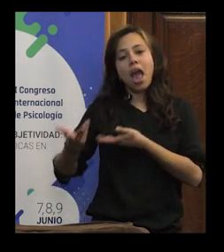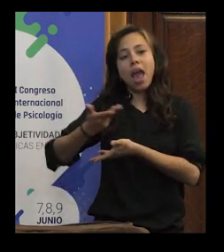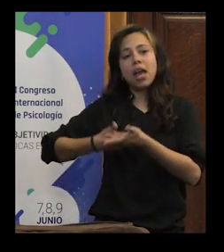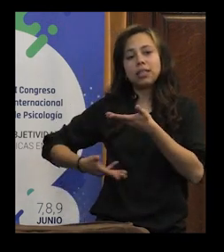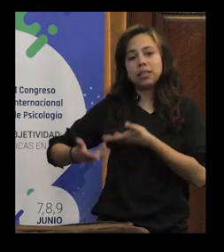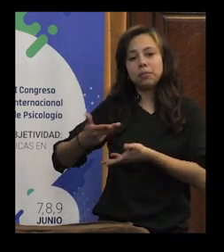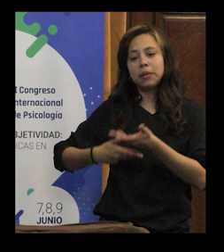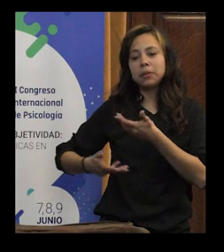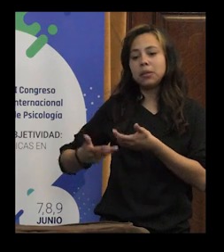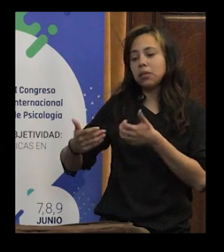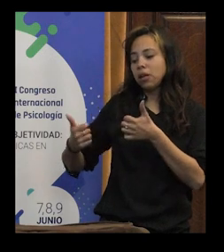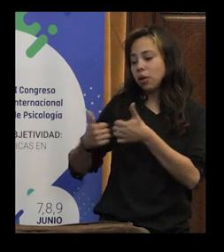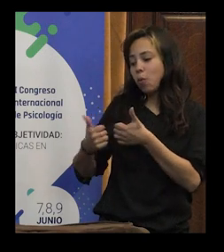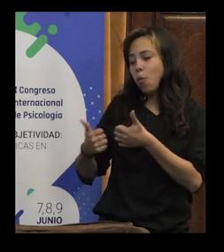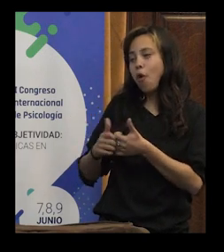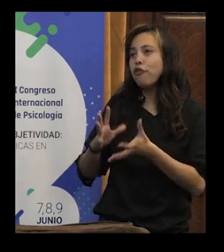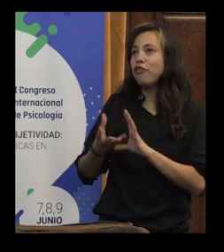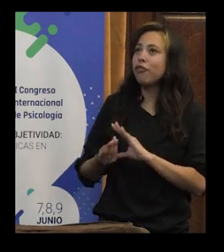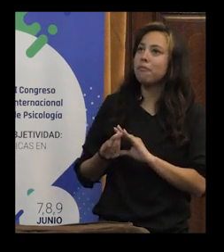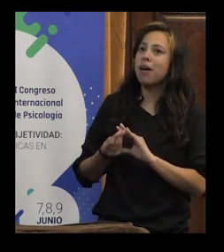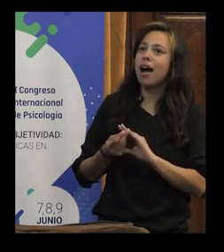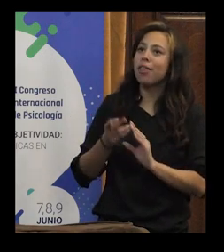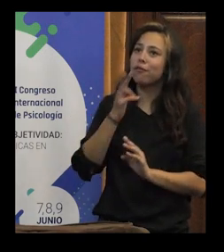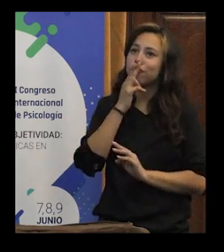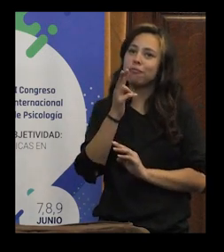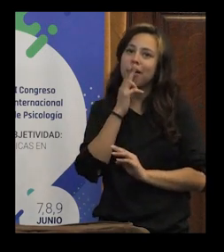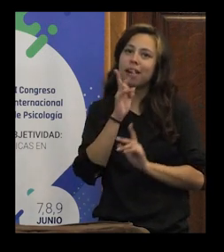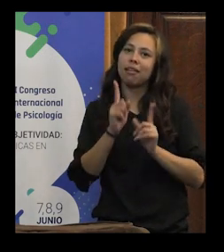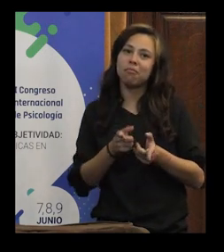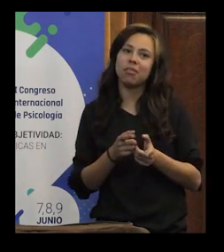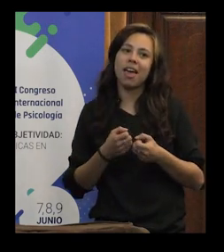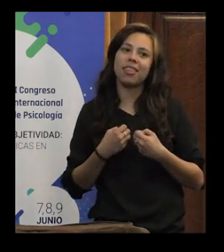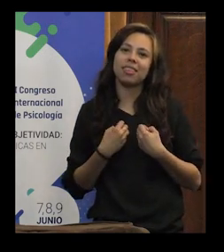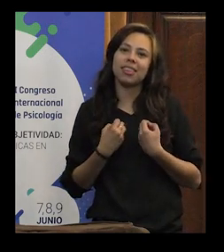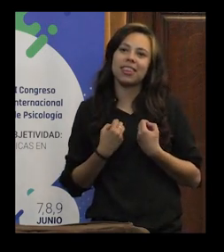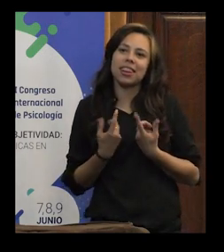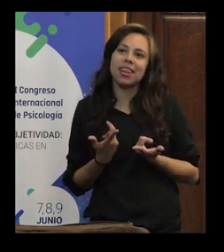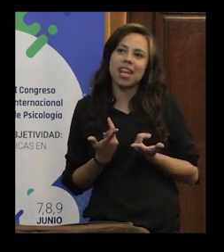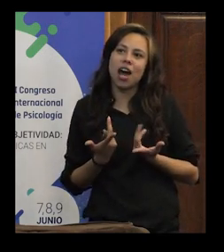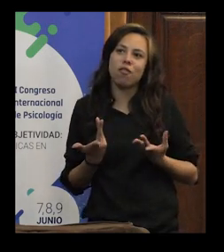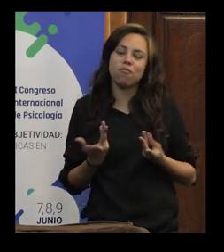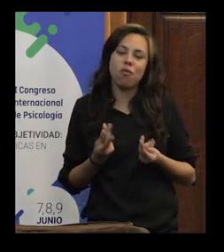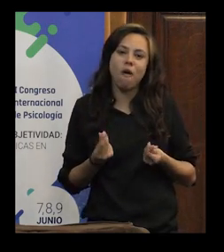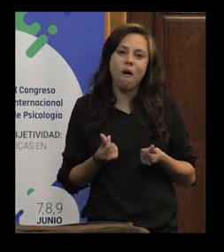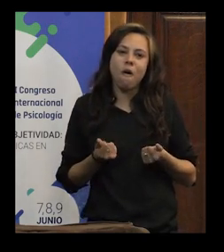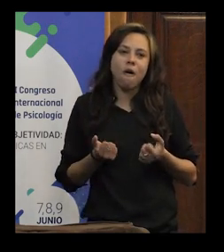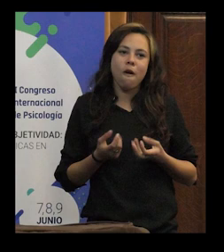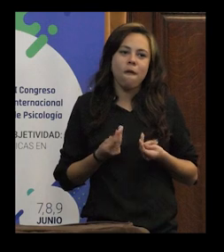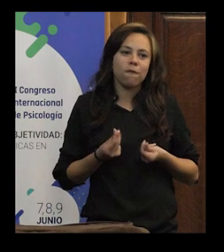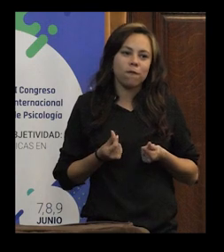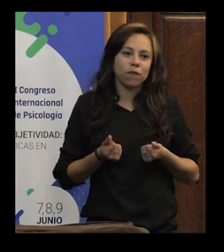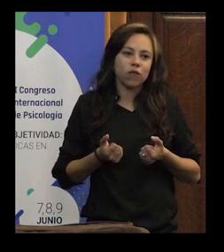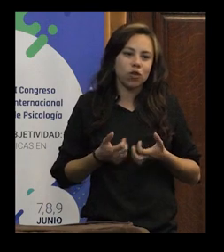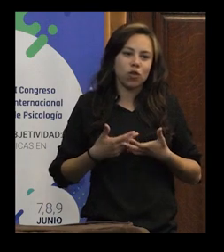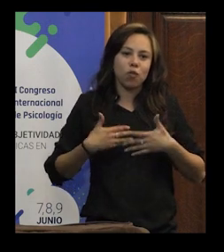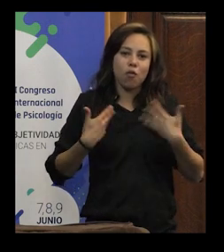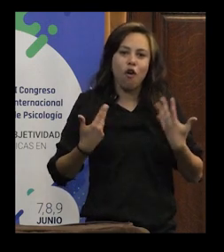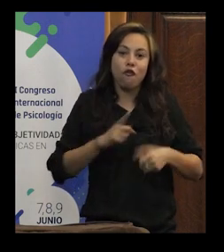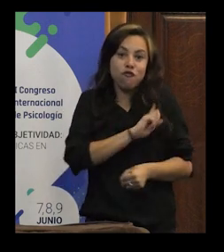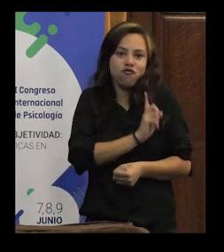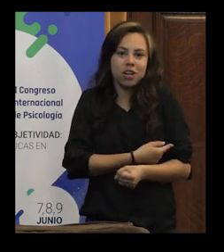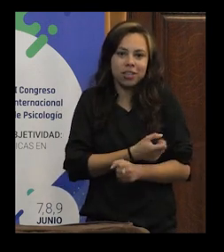ao risco como aventura, e incluso a imponderabilidade da investigação